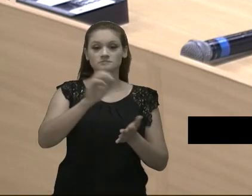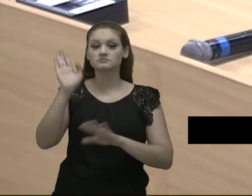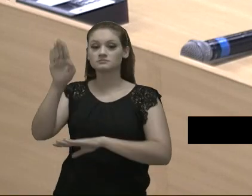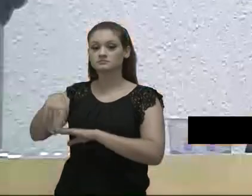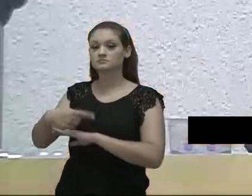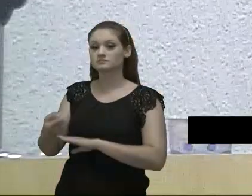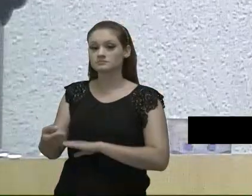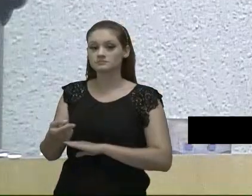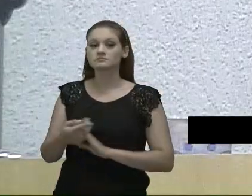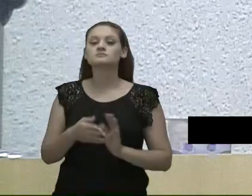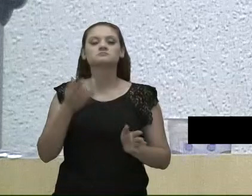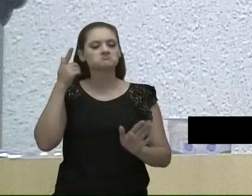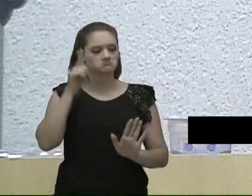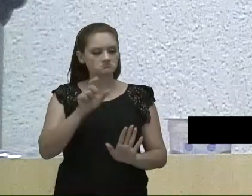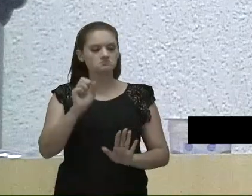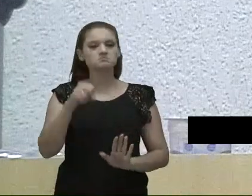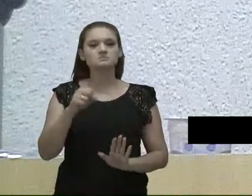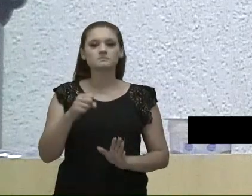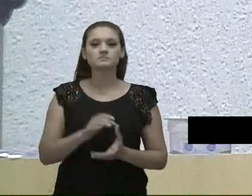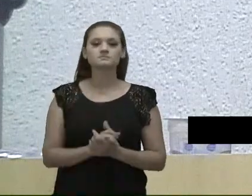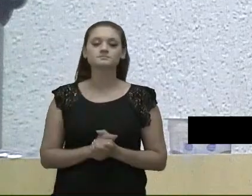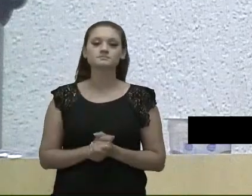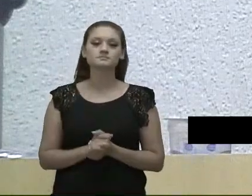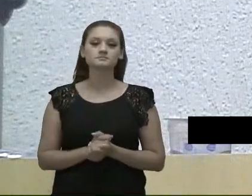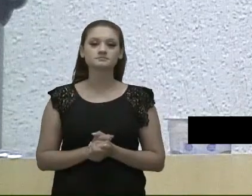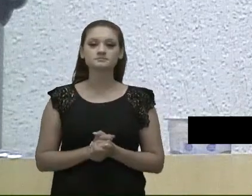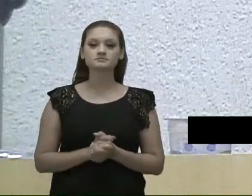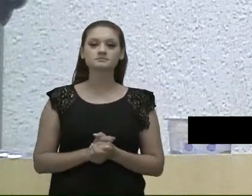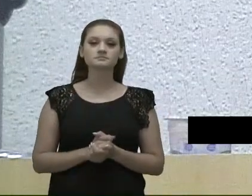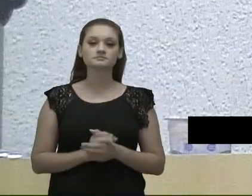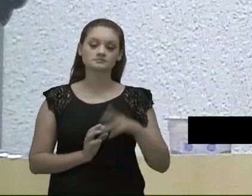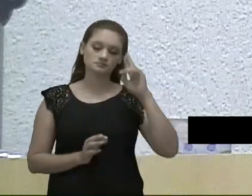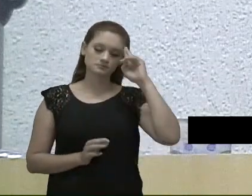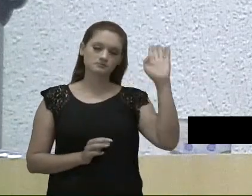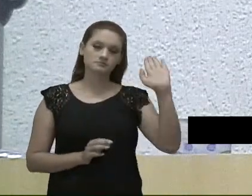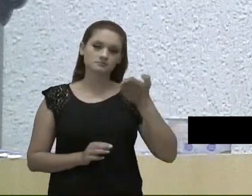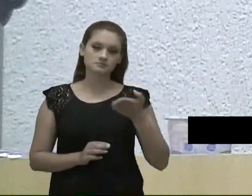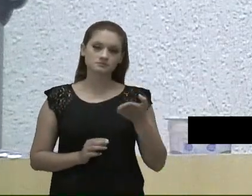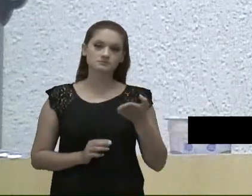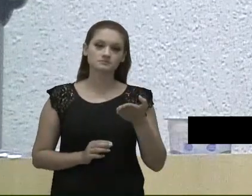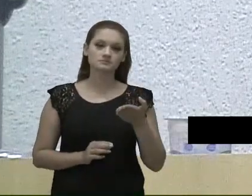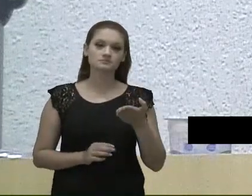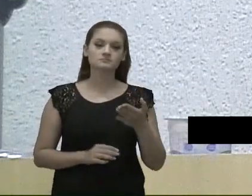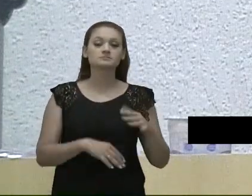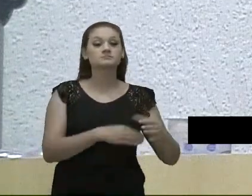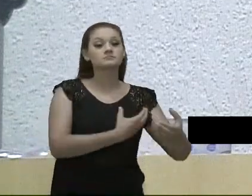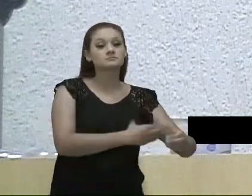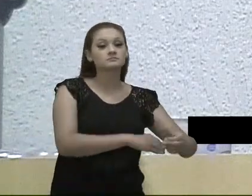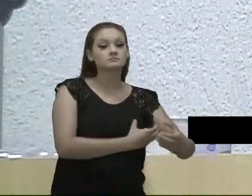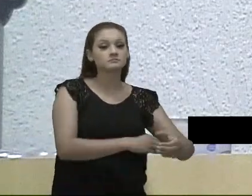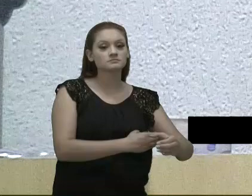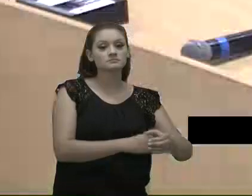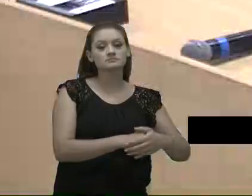vereador. Tá. O senhor já participou de algum processo seletivo?